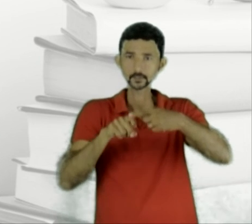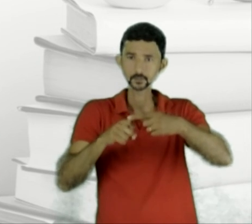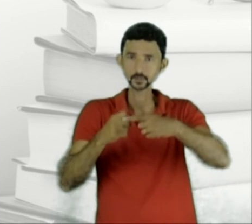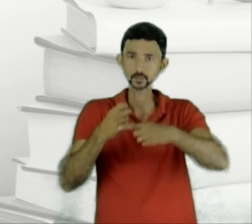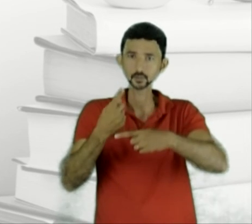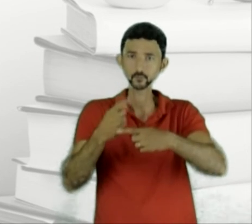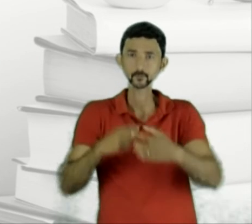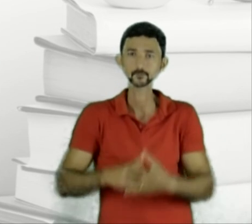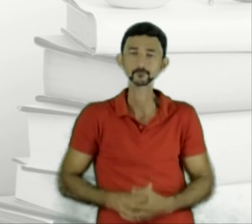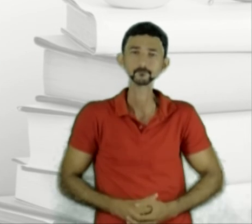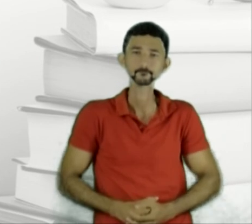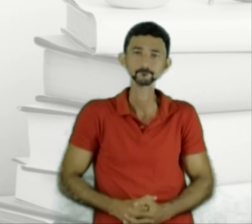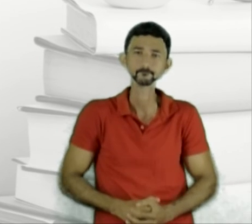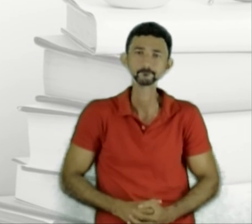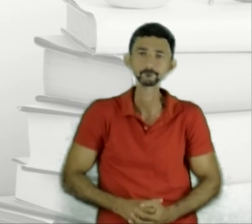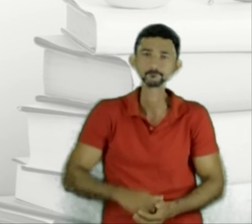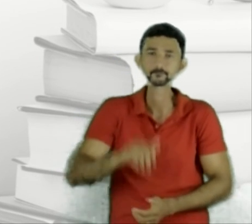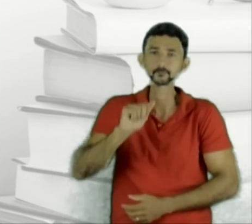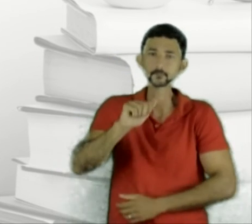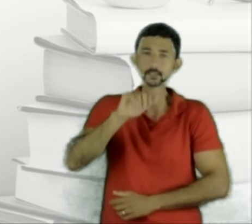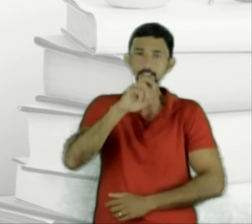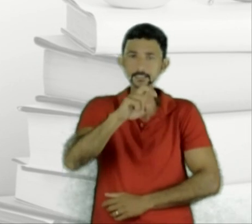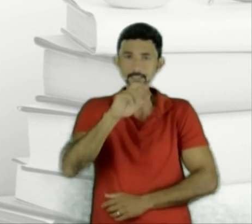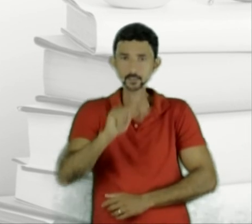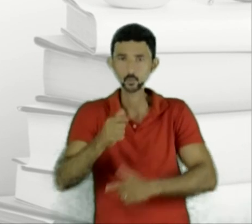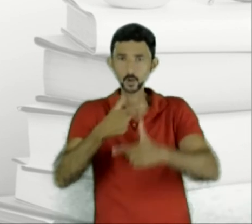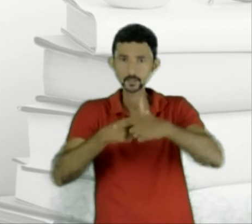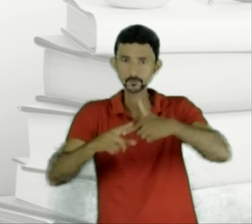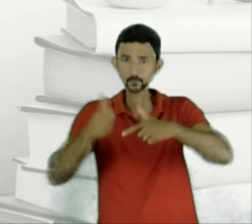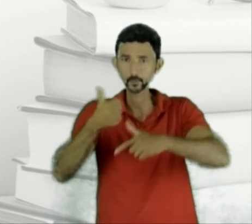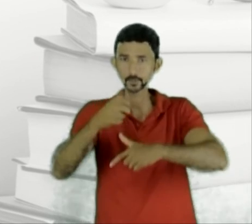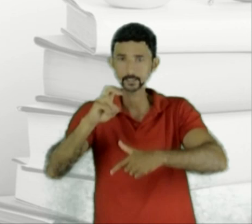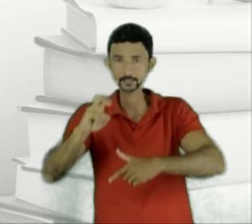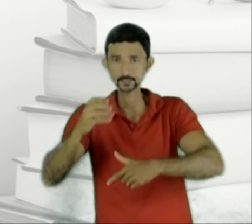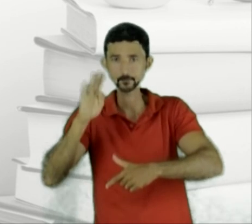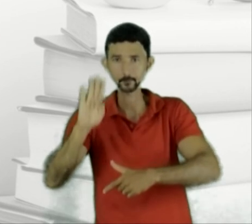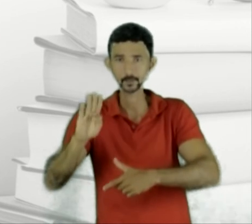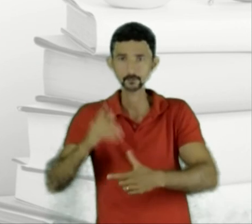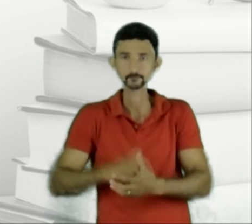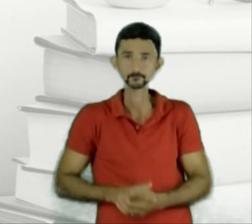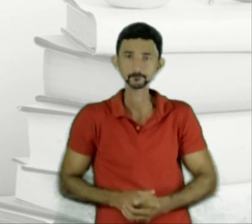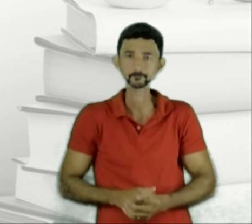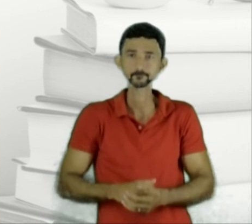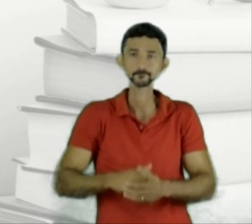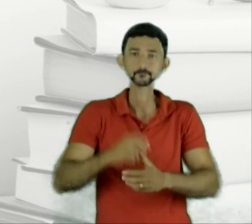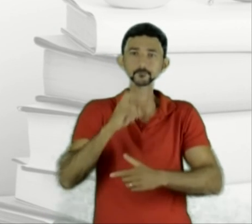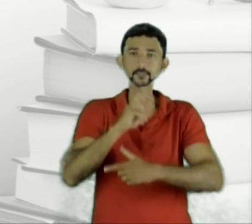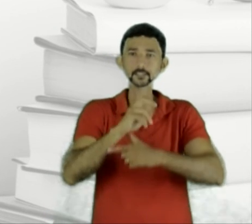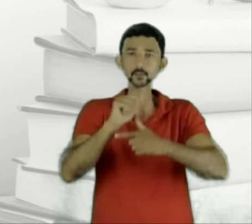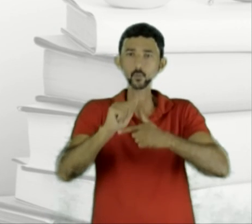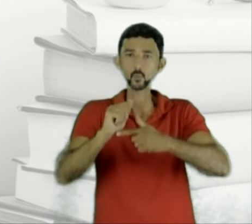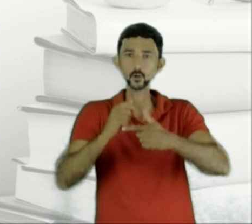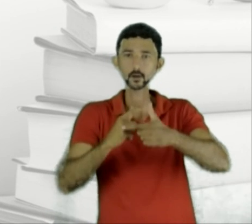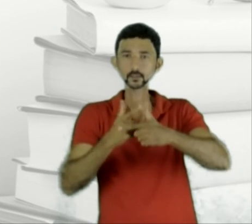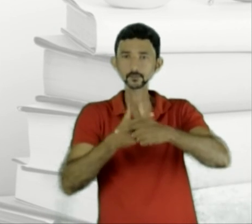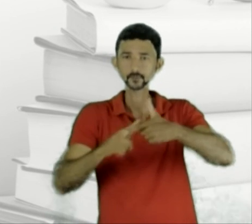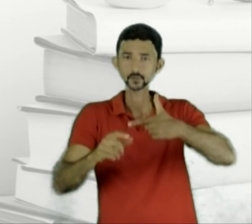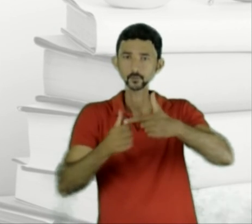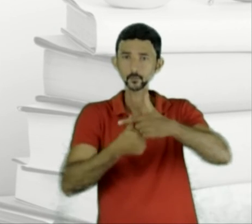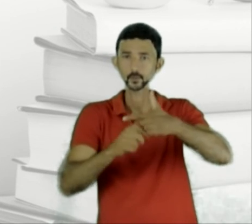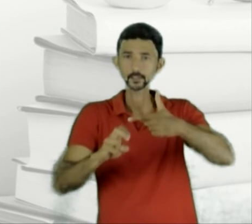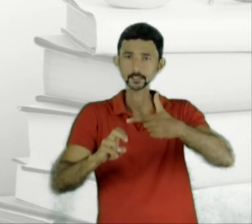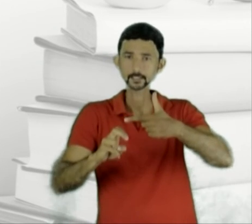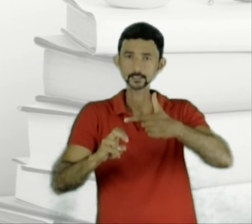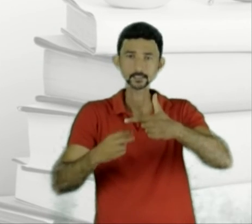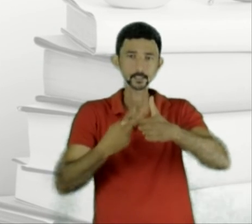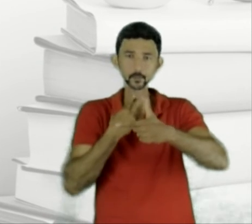x. 5a dividido por 15b, 5a dividido por 15b, 5 dividido por 15